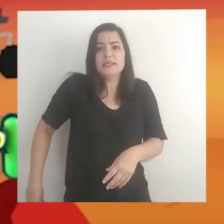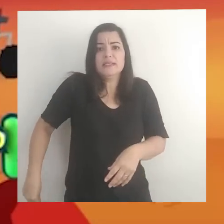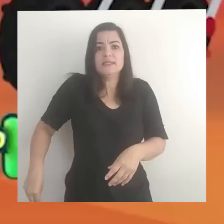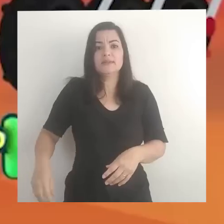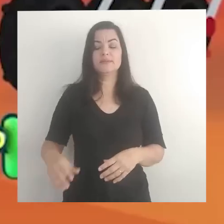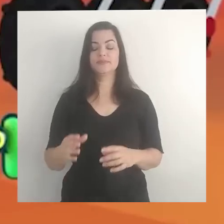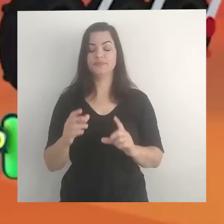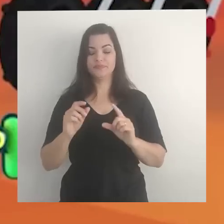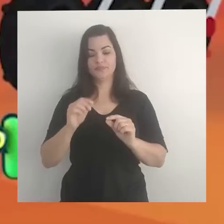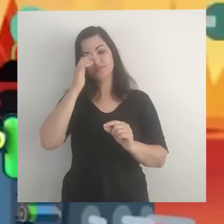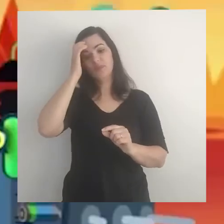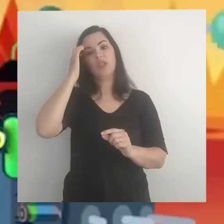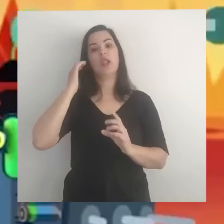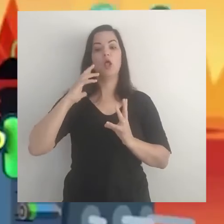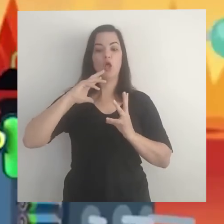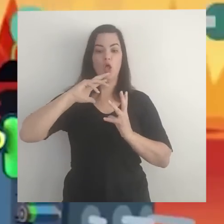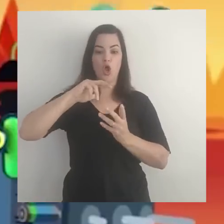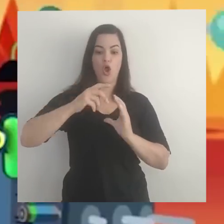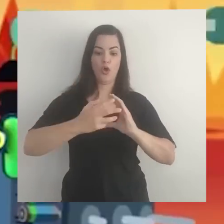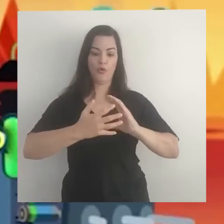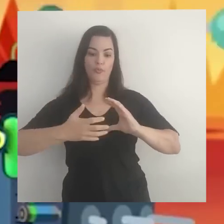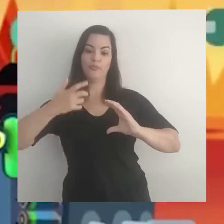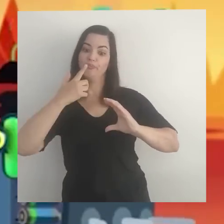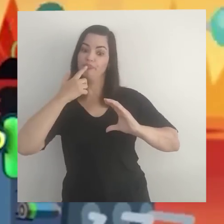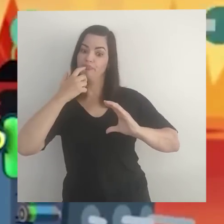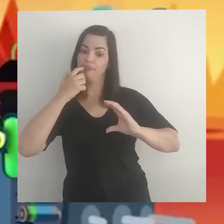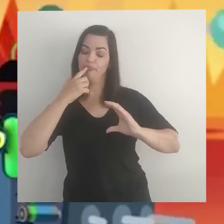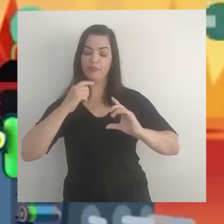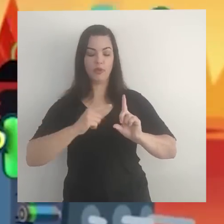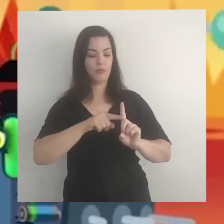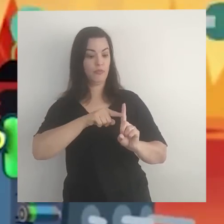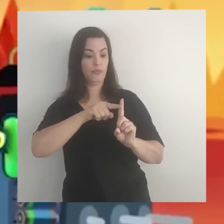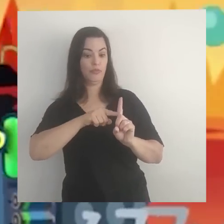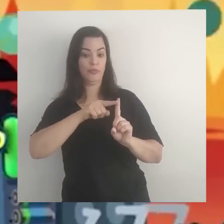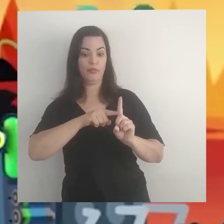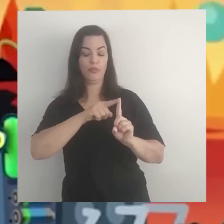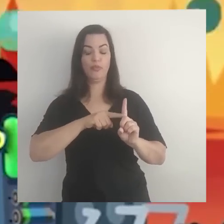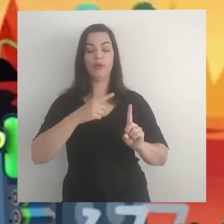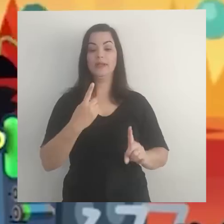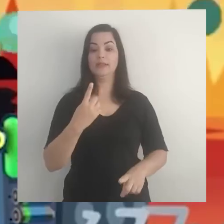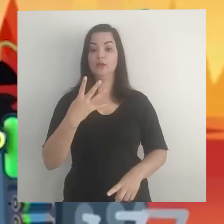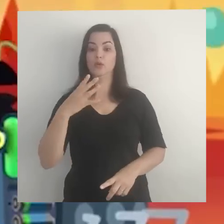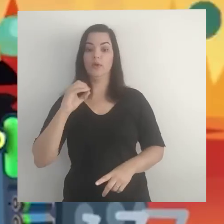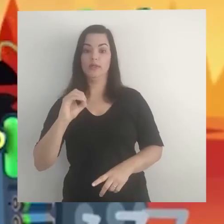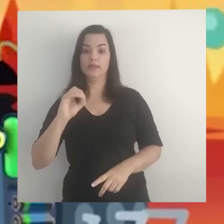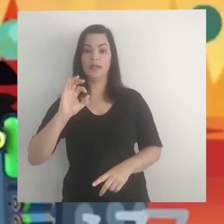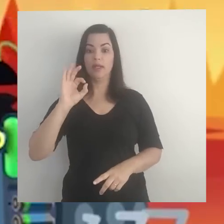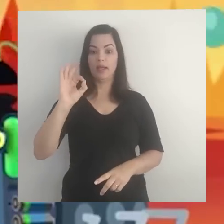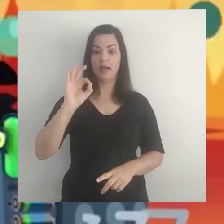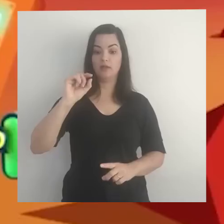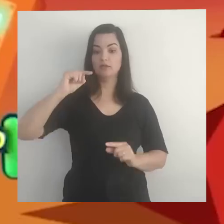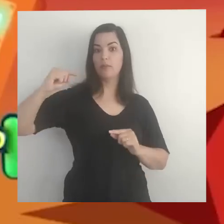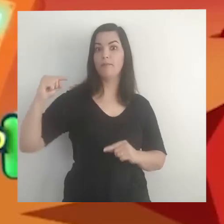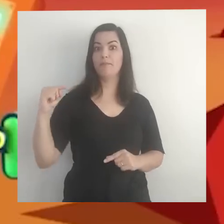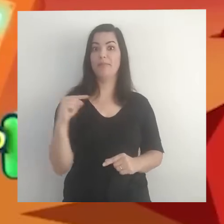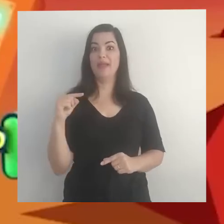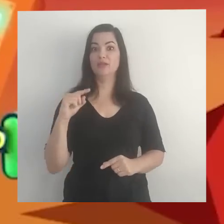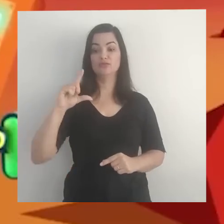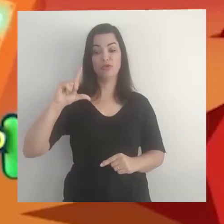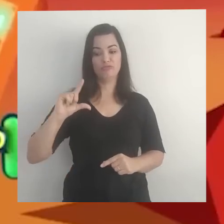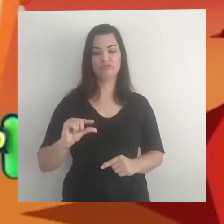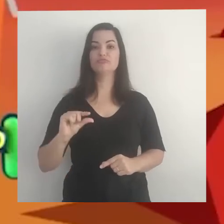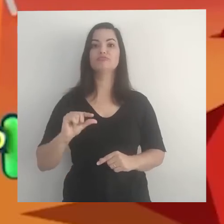Planeta Marte marcando temperatura de menos 140 graus centígrados. Menos